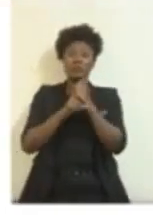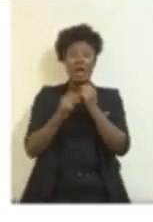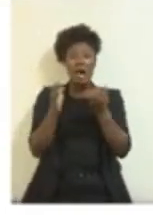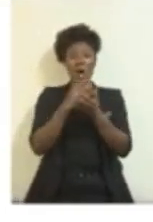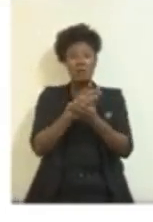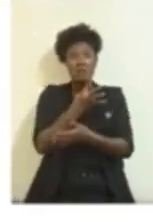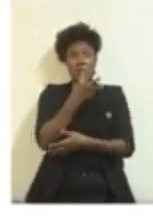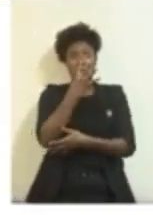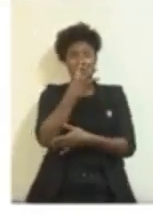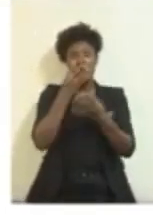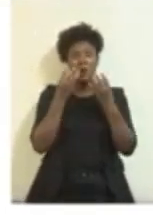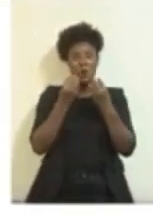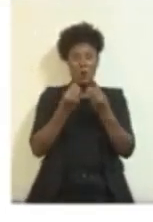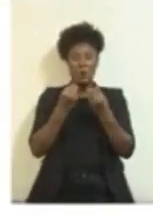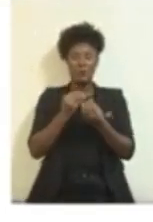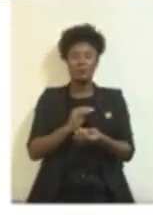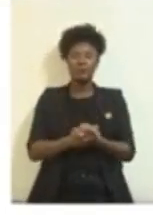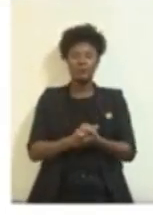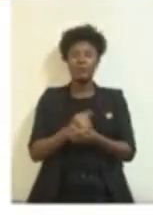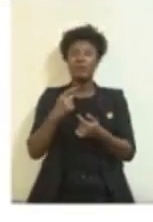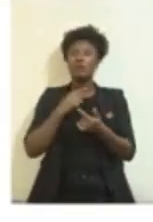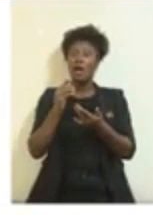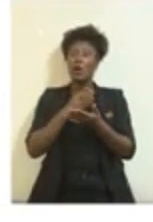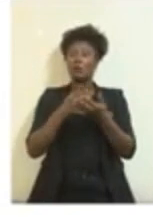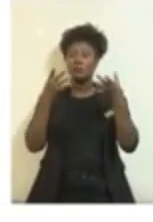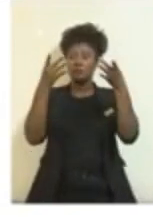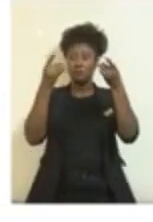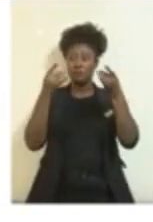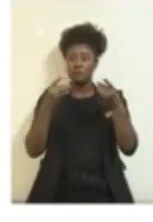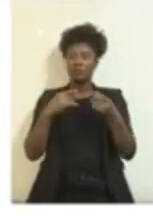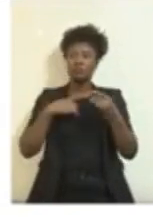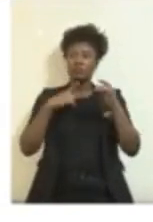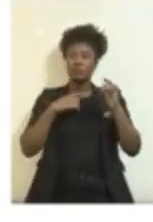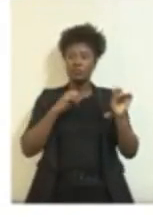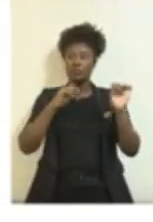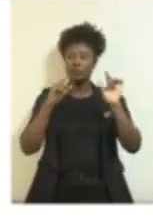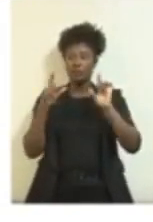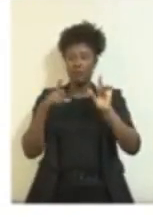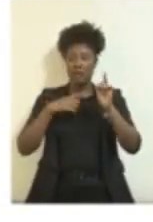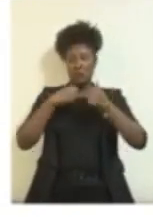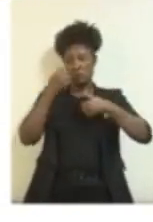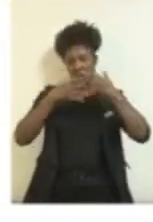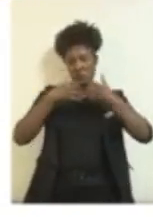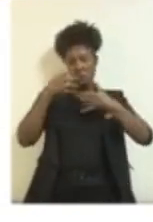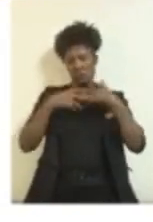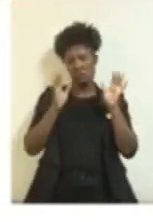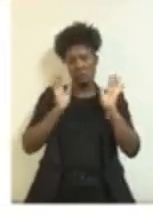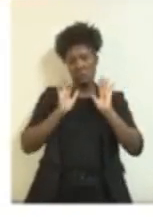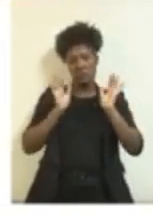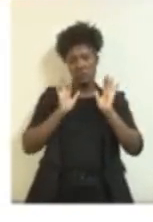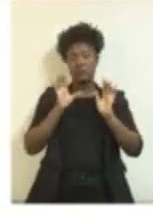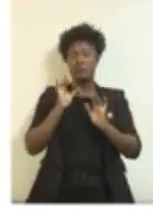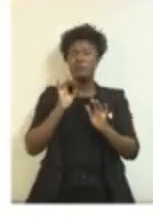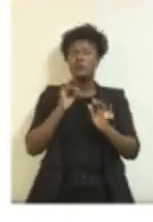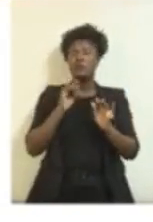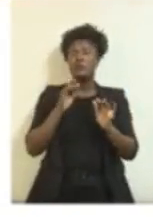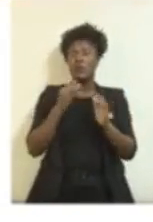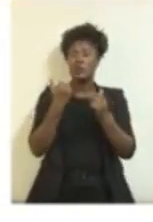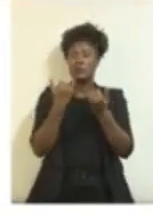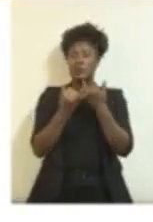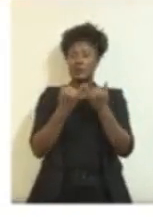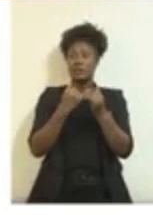gente. E assim, alguns detalhes, né? Não quero falar só disso, né? Mas assim, quase 30% das